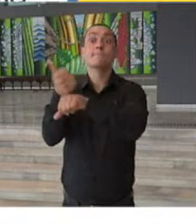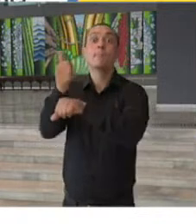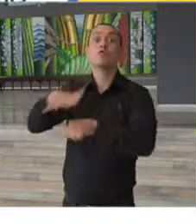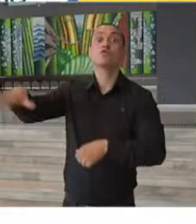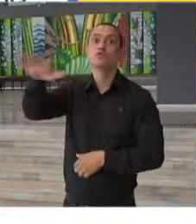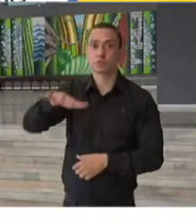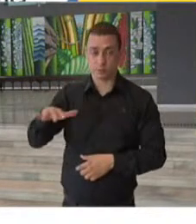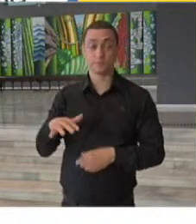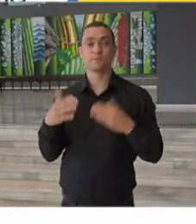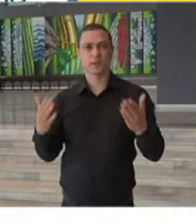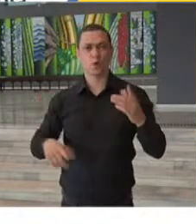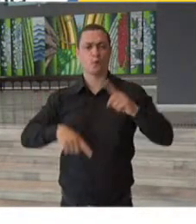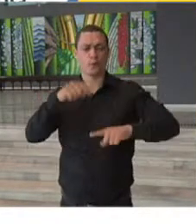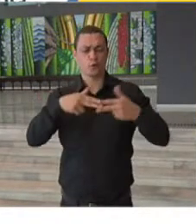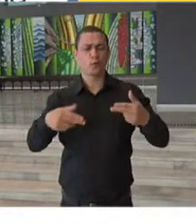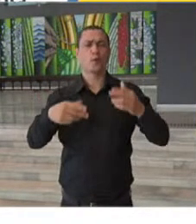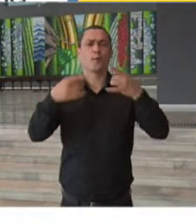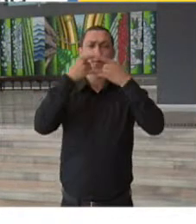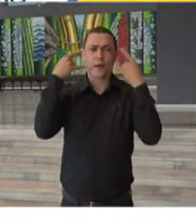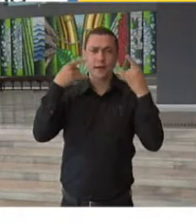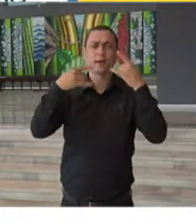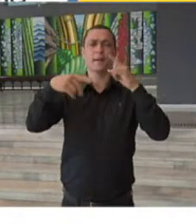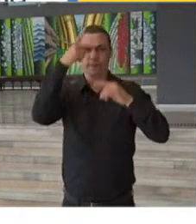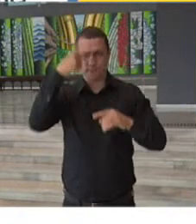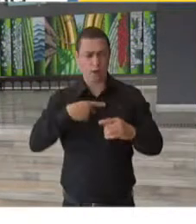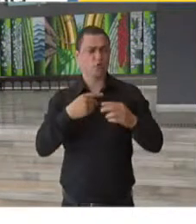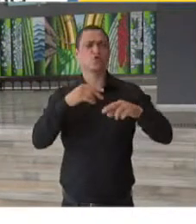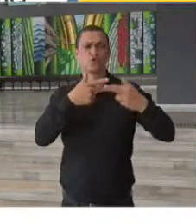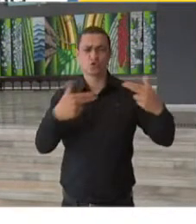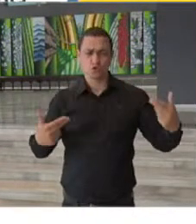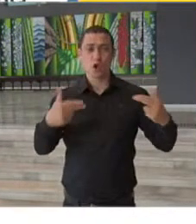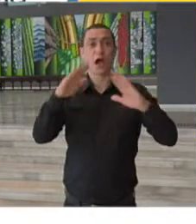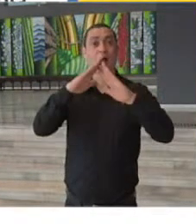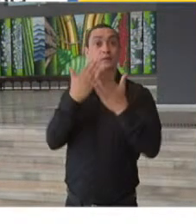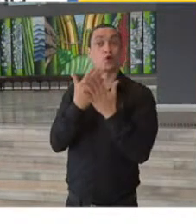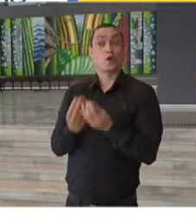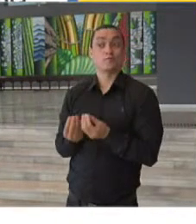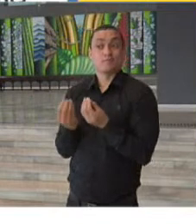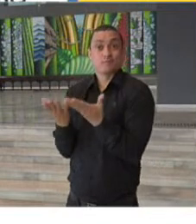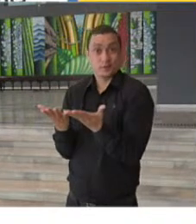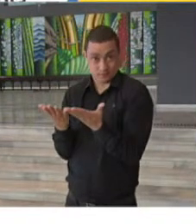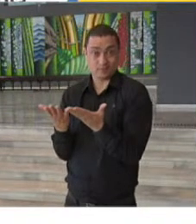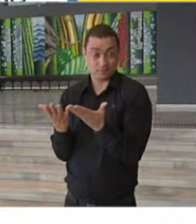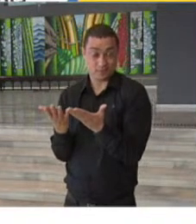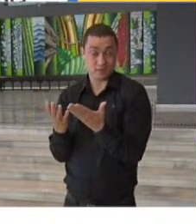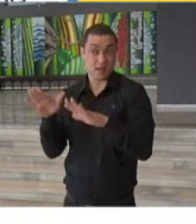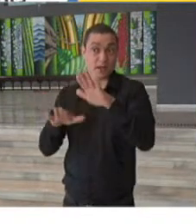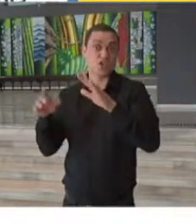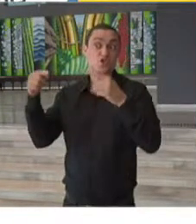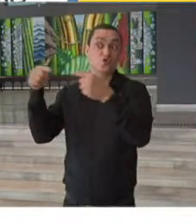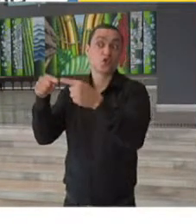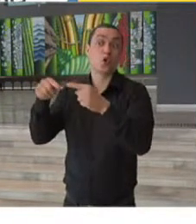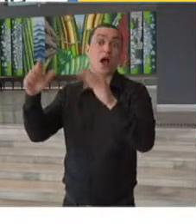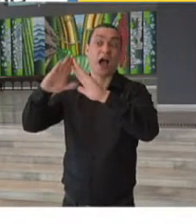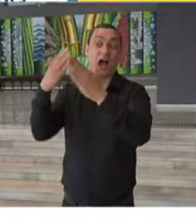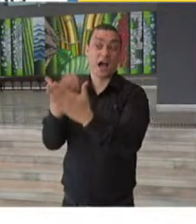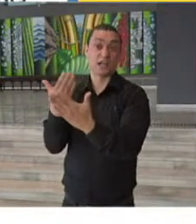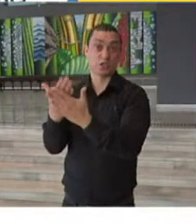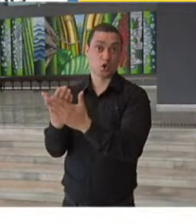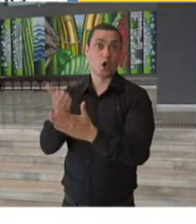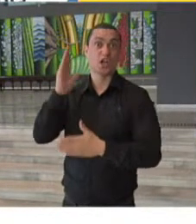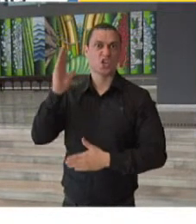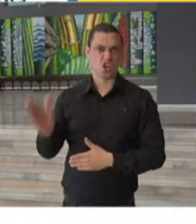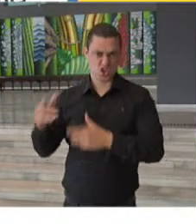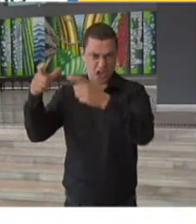Então, todos os equipamentos de proteção estão sendo enviados às escolas de acordo com o plano de retorno. Para as escolas que já estão em